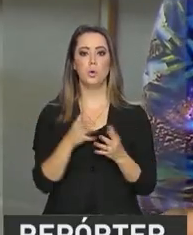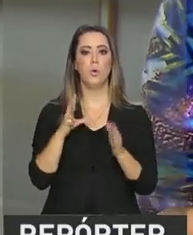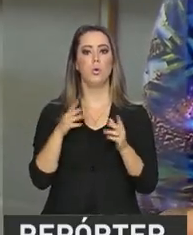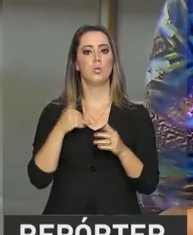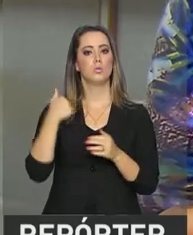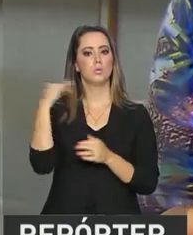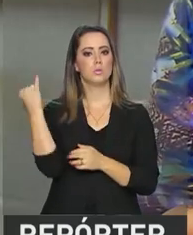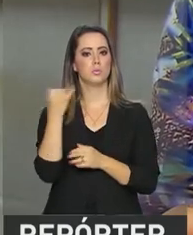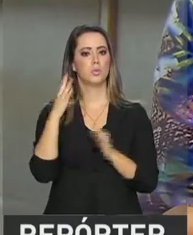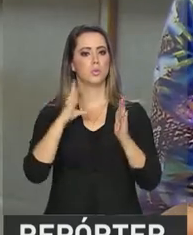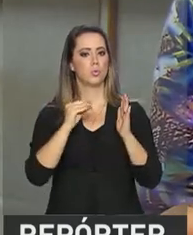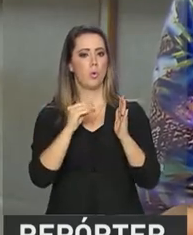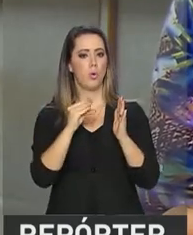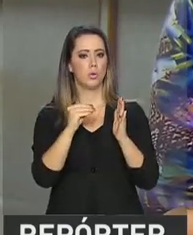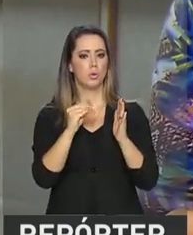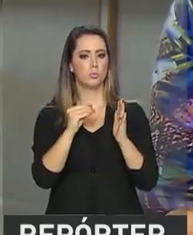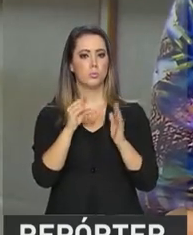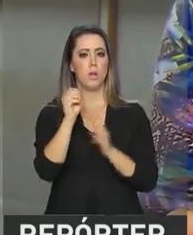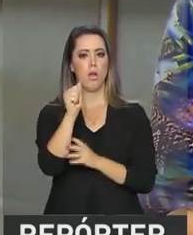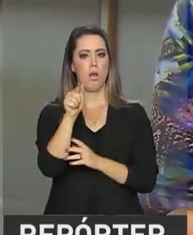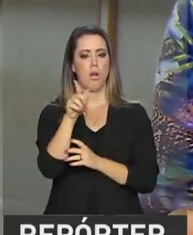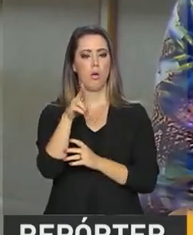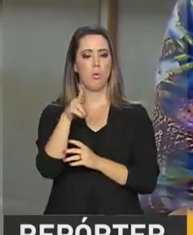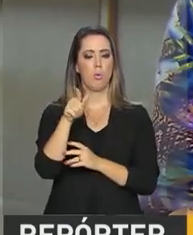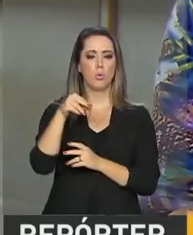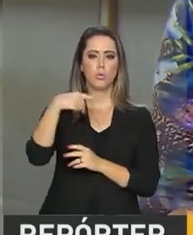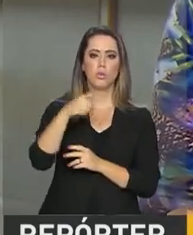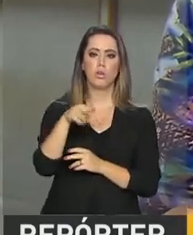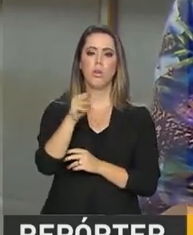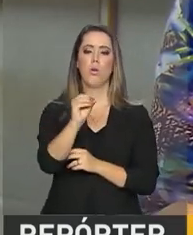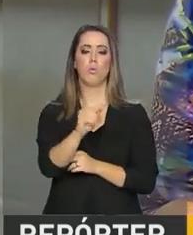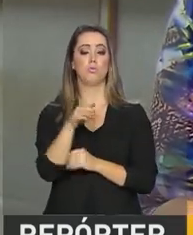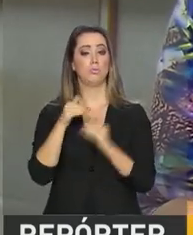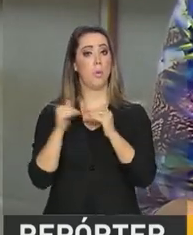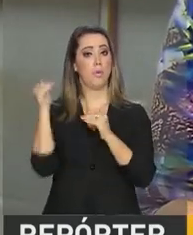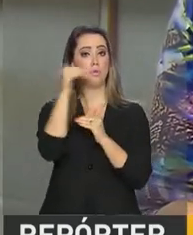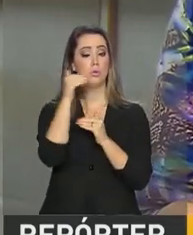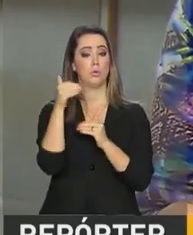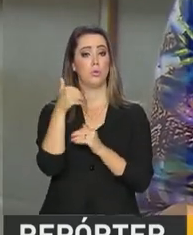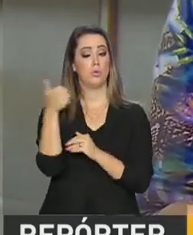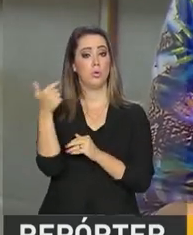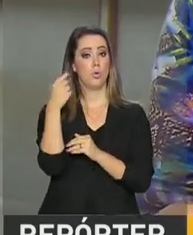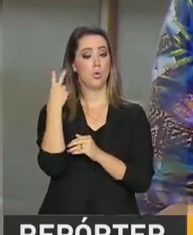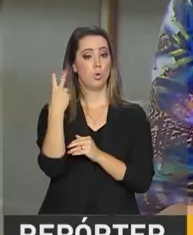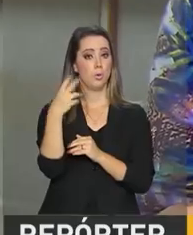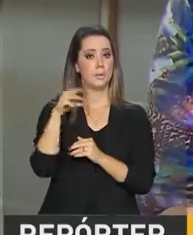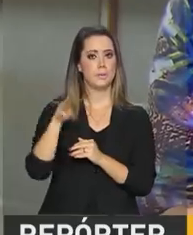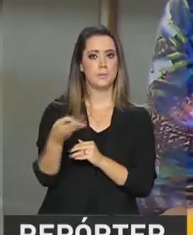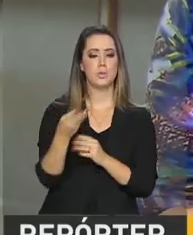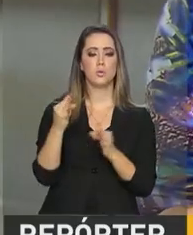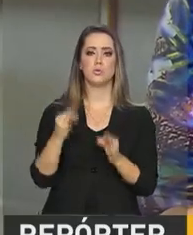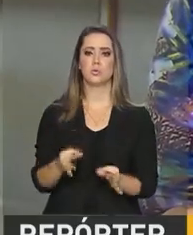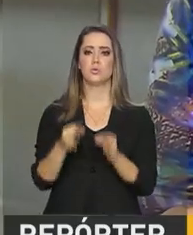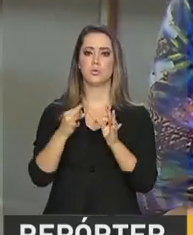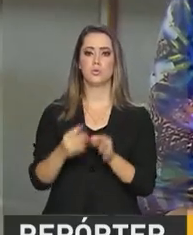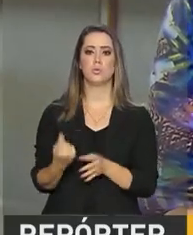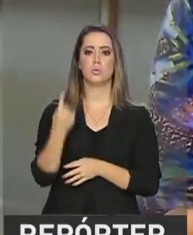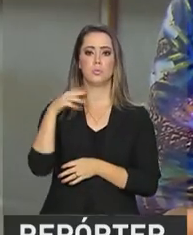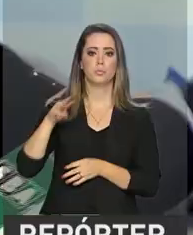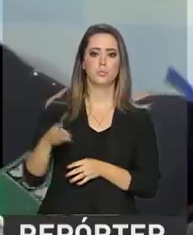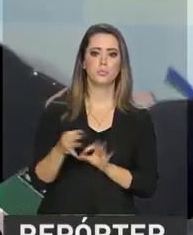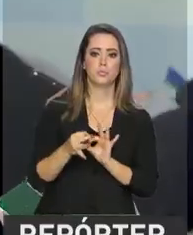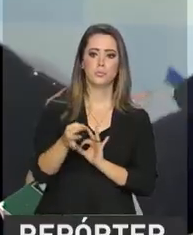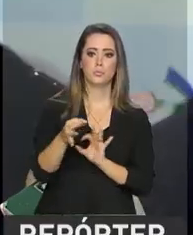com aumento de 17% na produção chegando a quase 2 milhões de toneladas e 1 milhão de hectares de área plantada